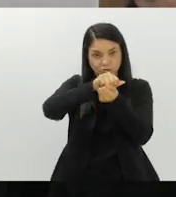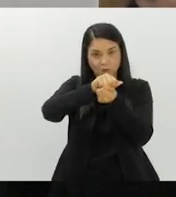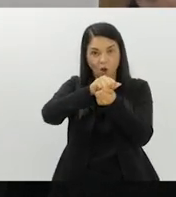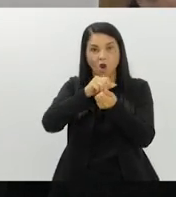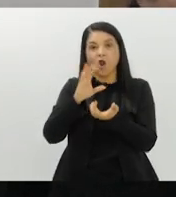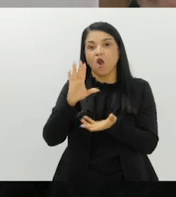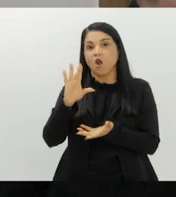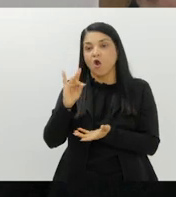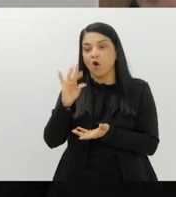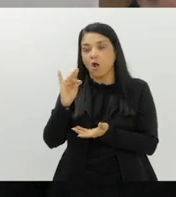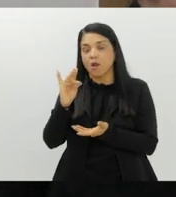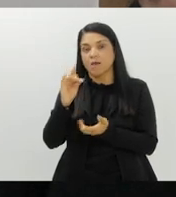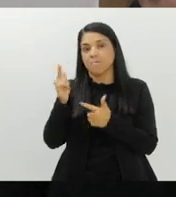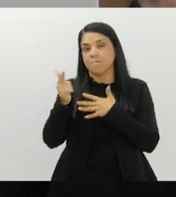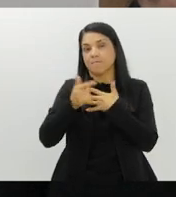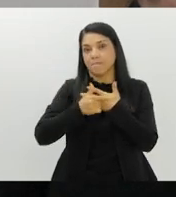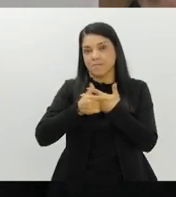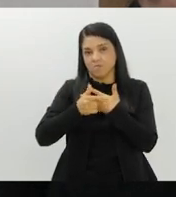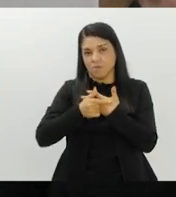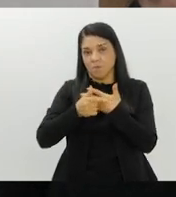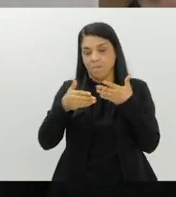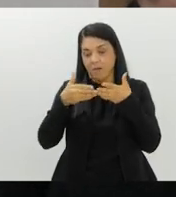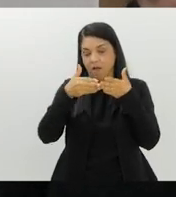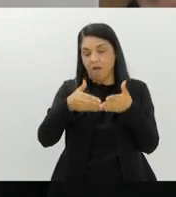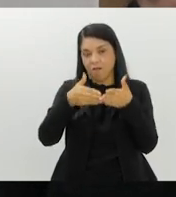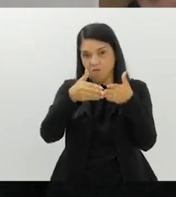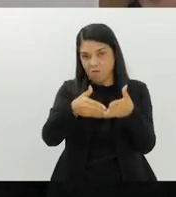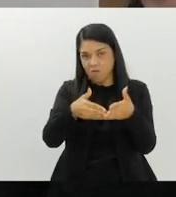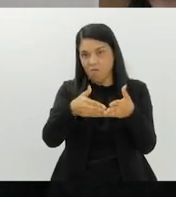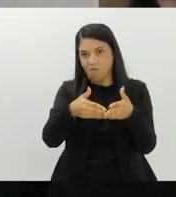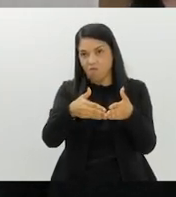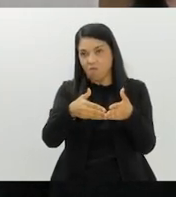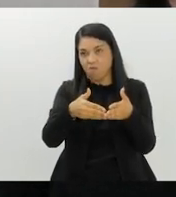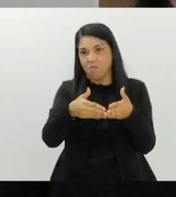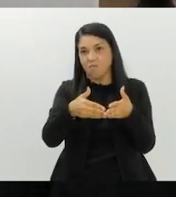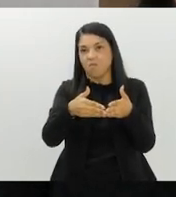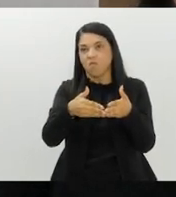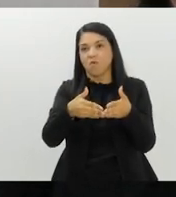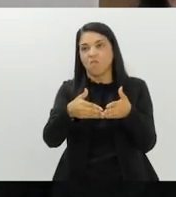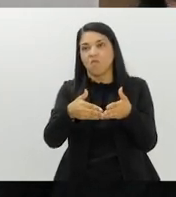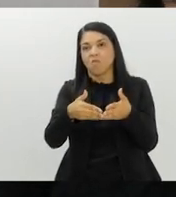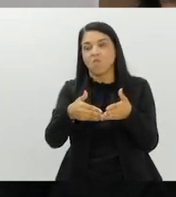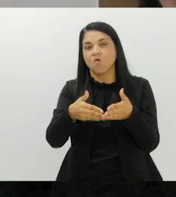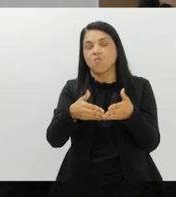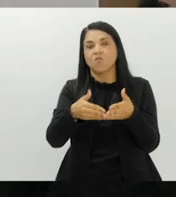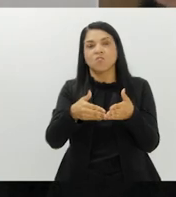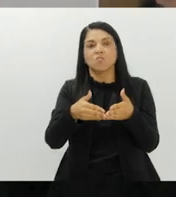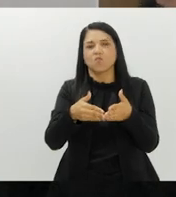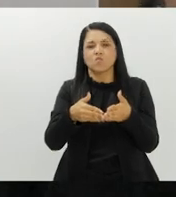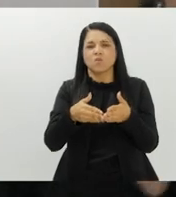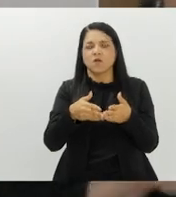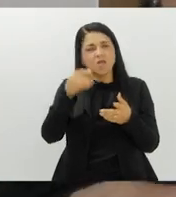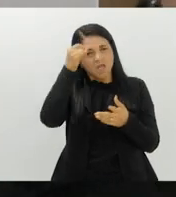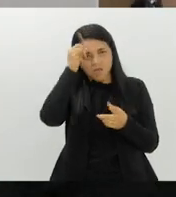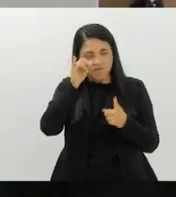e papel. E assim a gente foi fazendo. Não usamos o espelhinho, né?